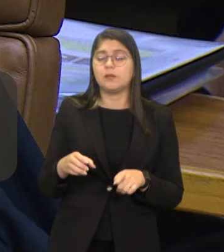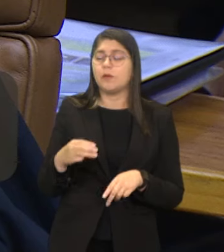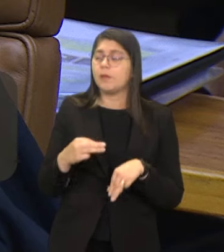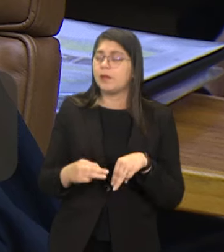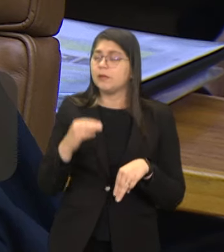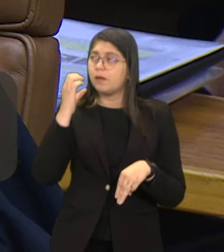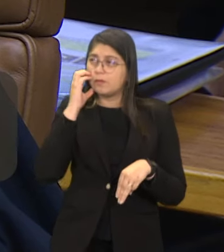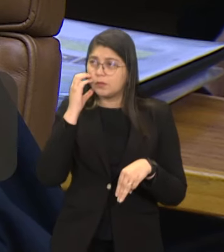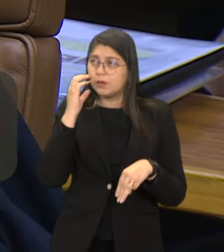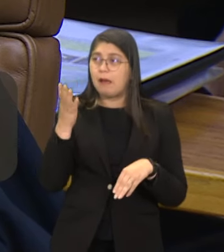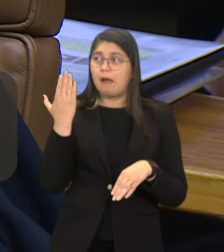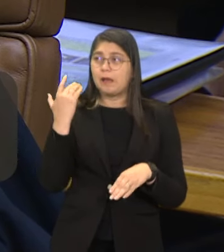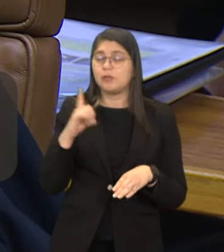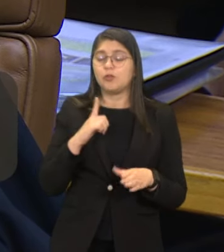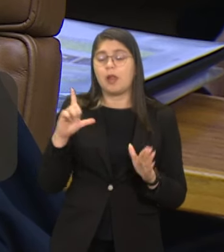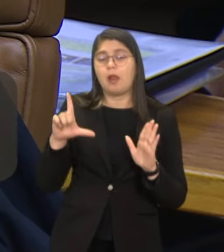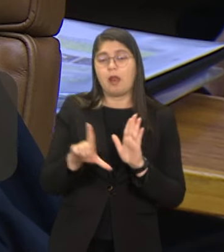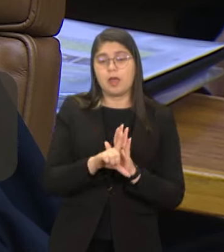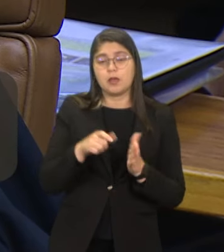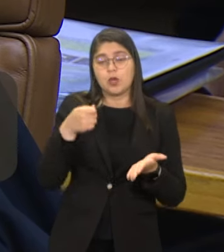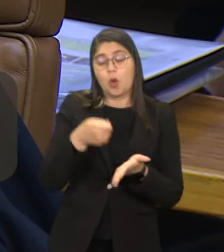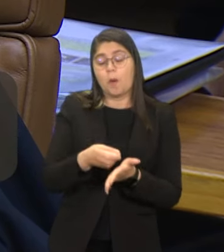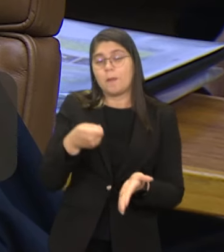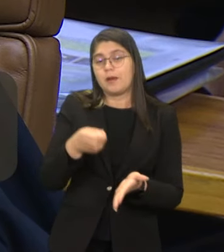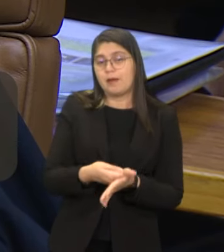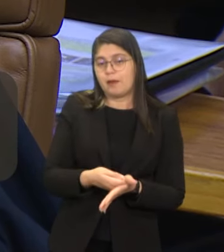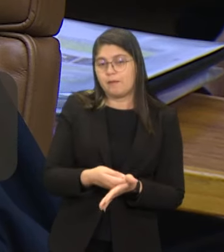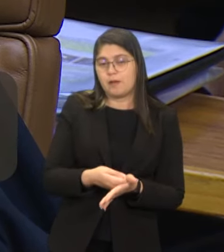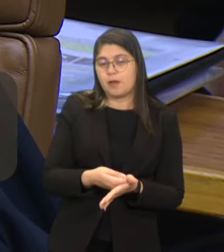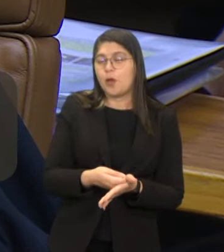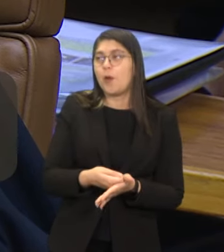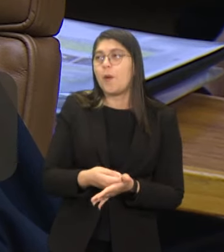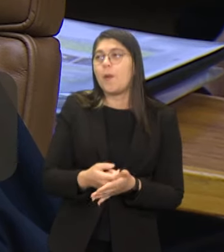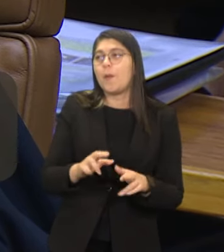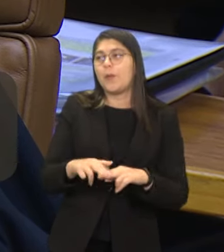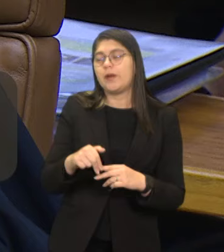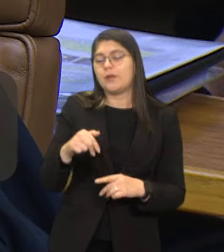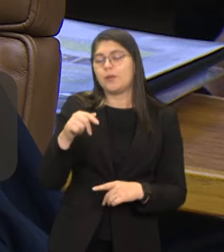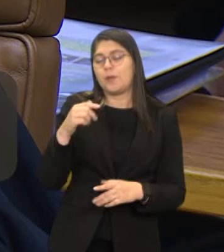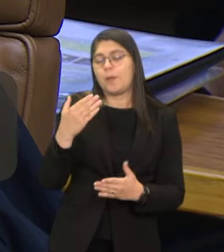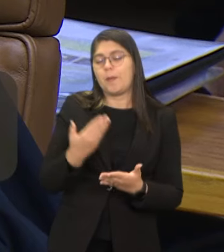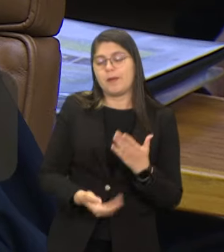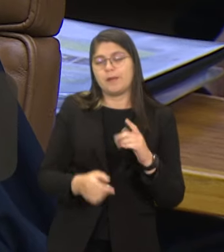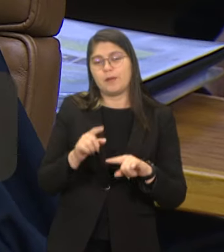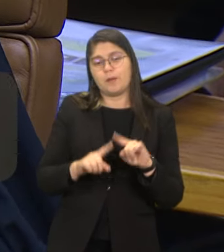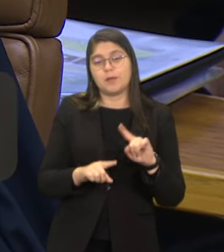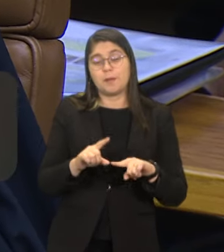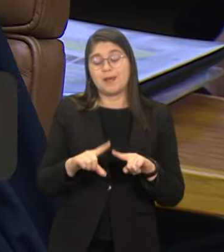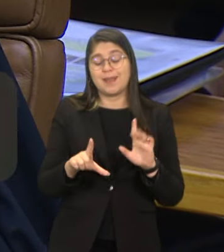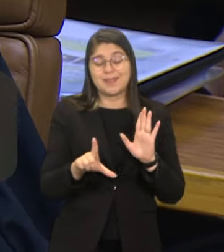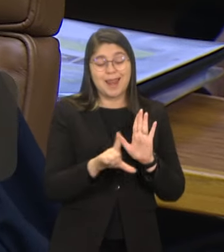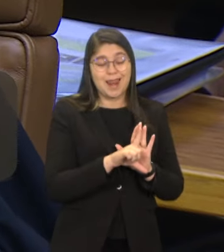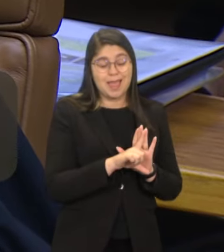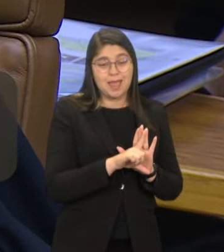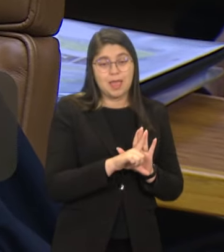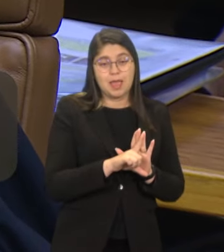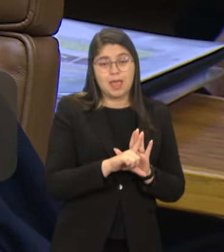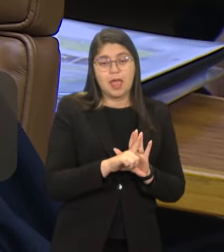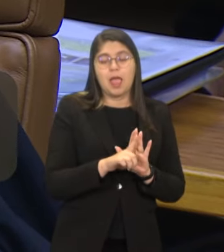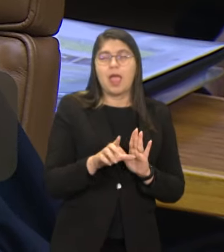que obrigavam, por isso o Supremo deu perda de objeto. Essa lei, ela tem um detalhe, ela obriga a não